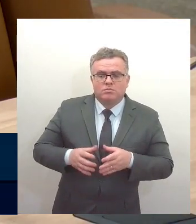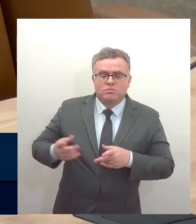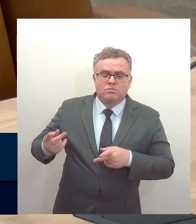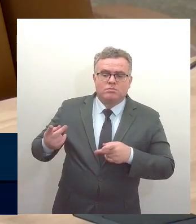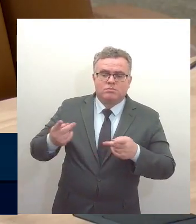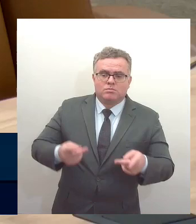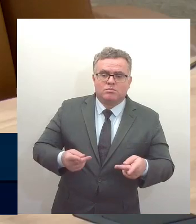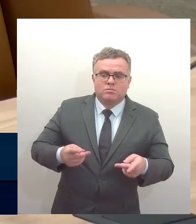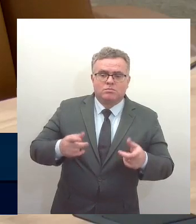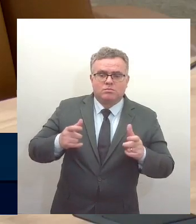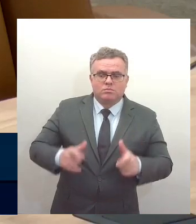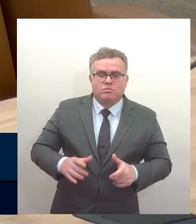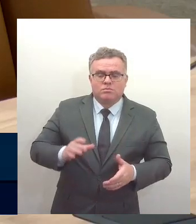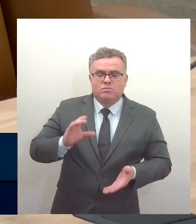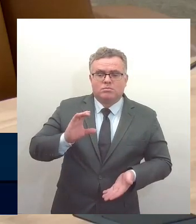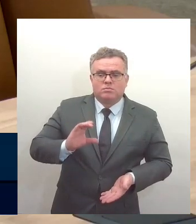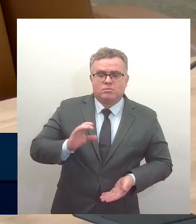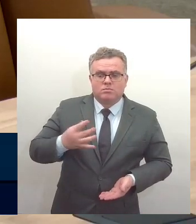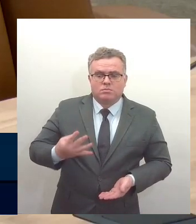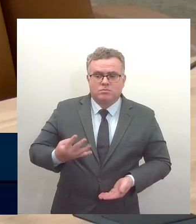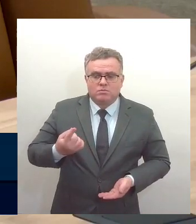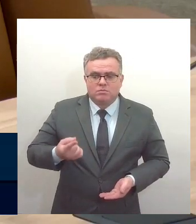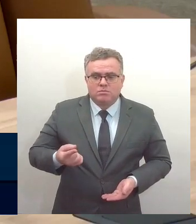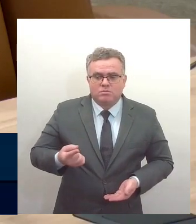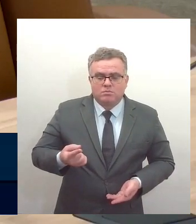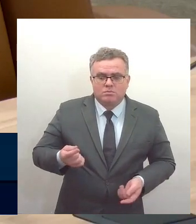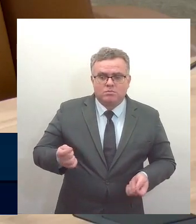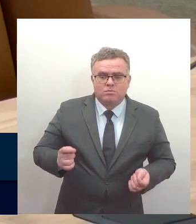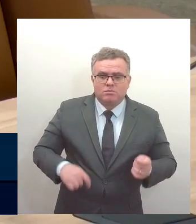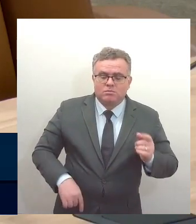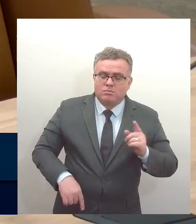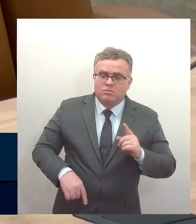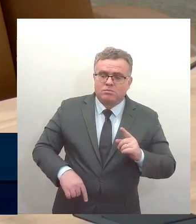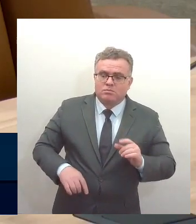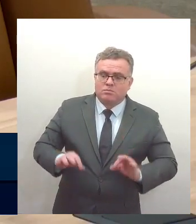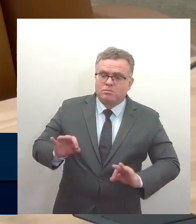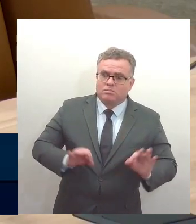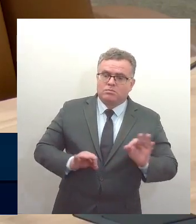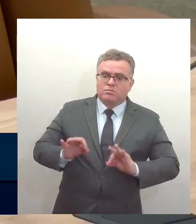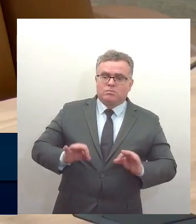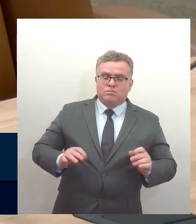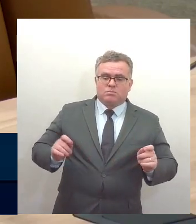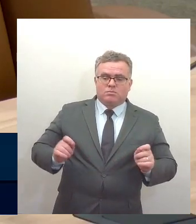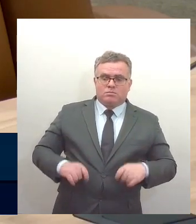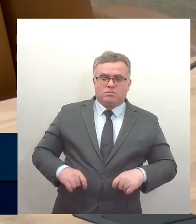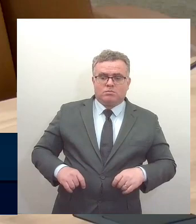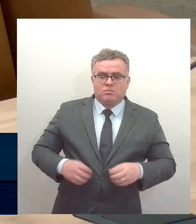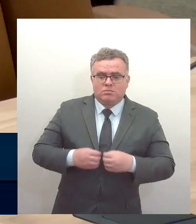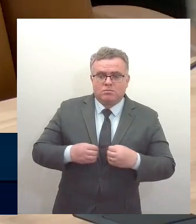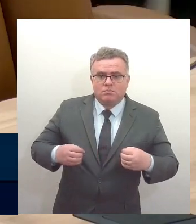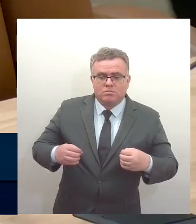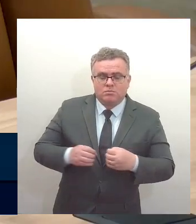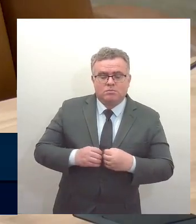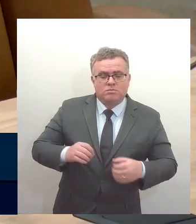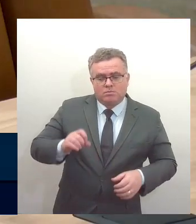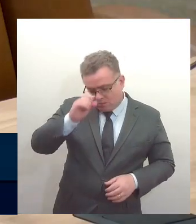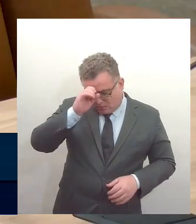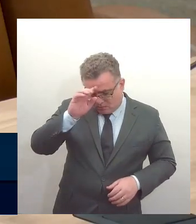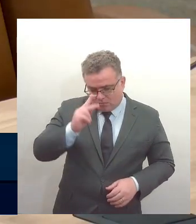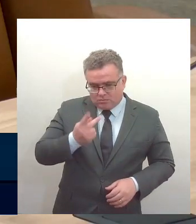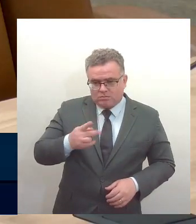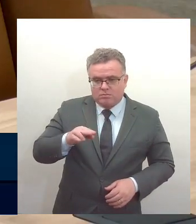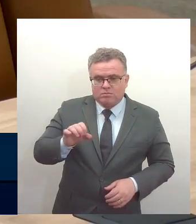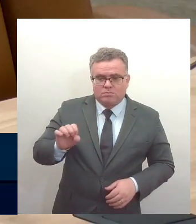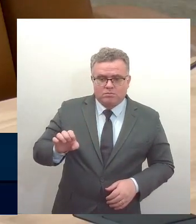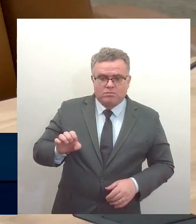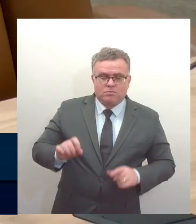grande equipamento já do estado de Sergipe, vizinho à USE, que tem como seu objetivo cuidar, né, de